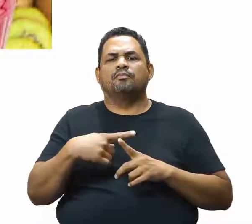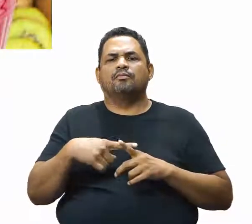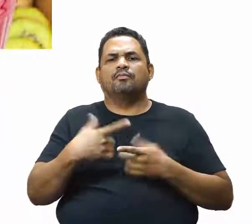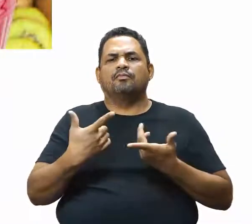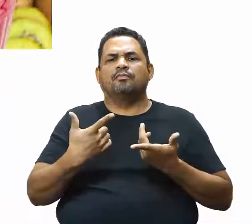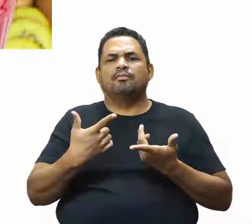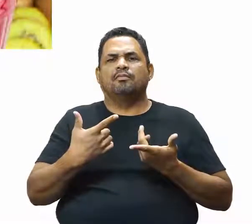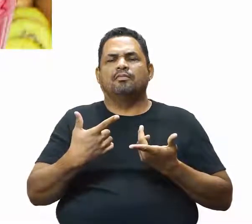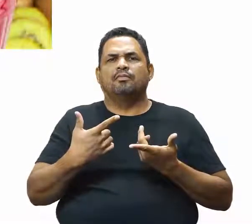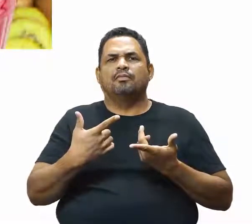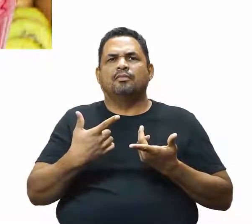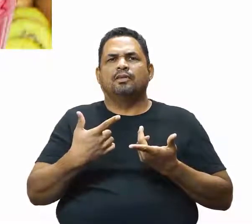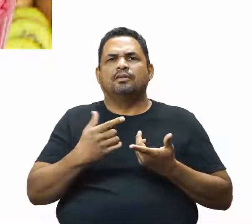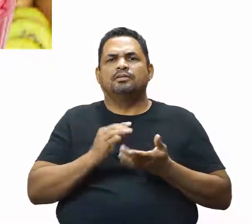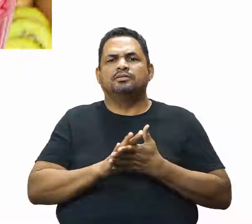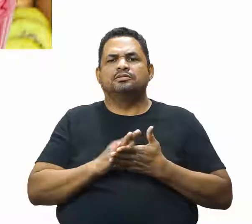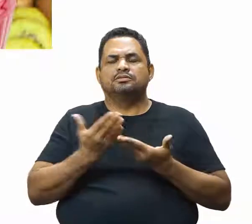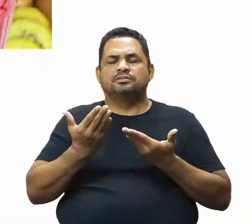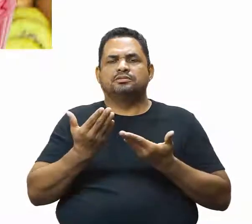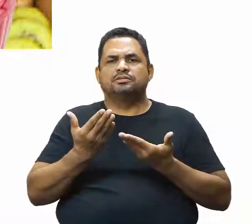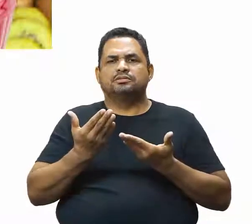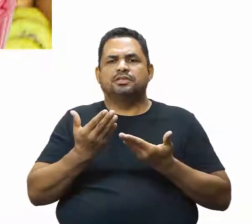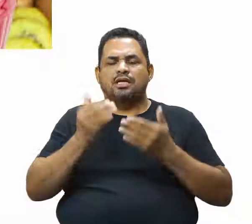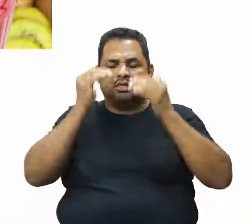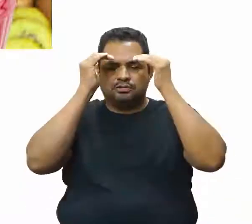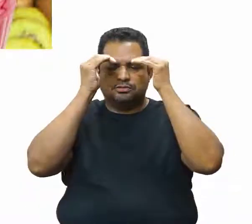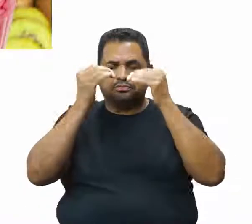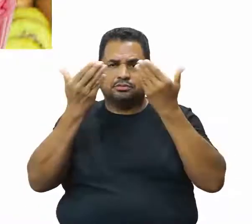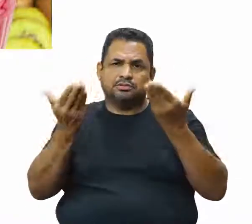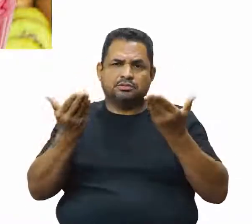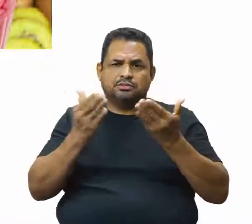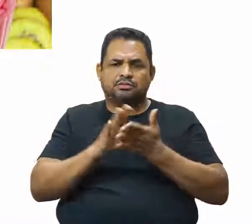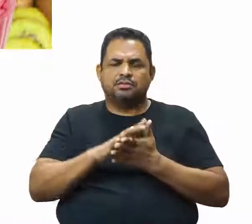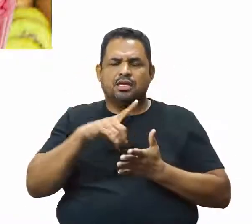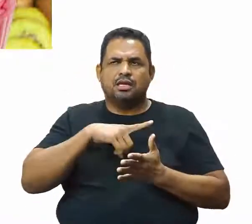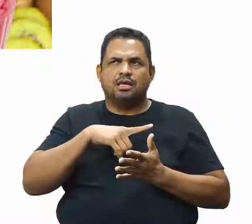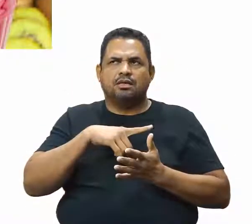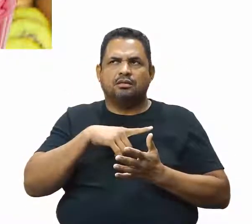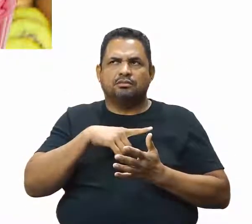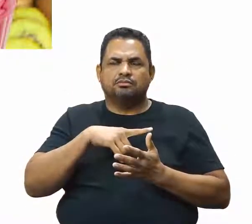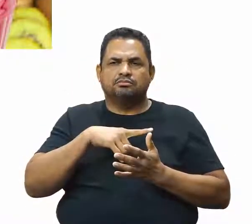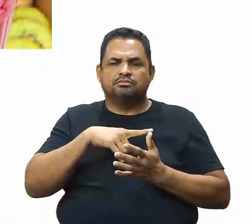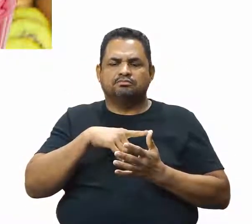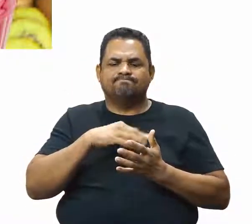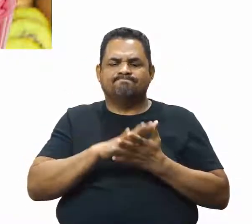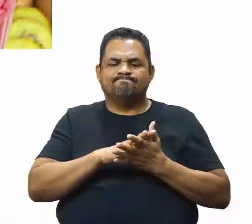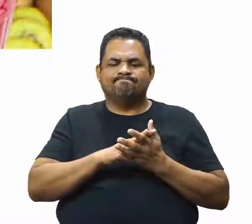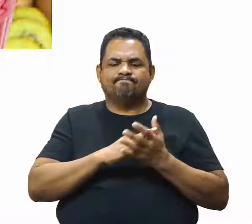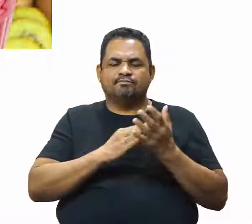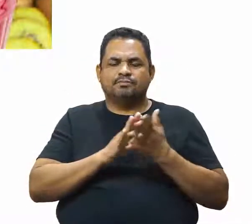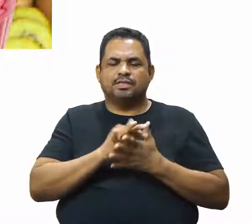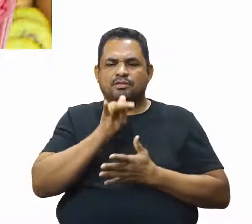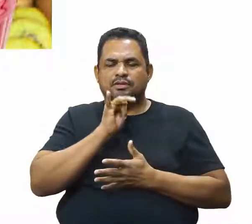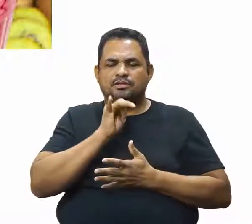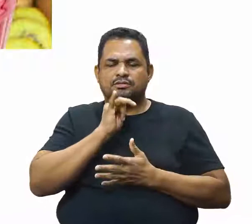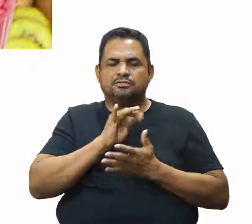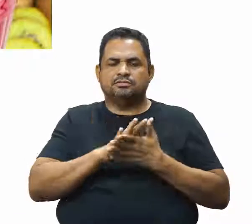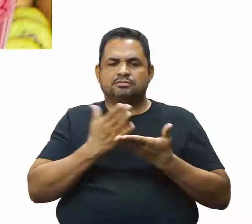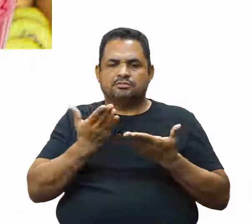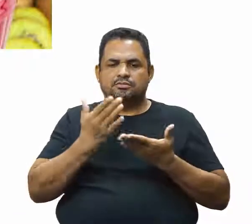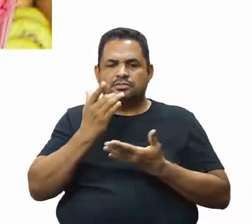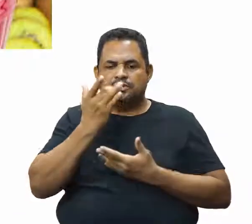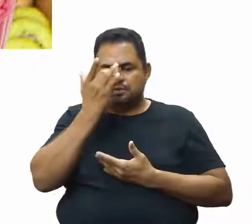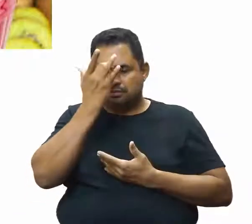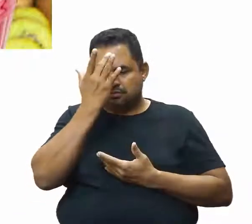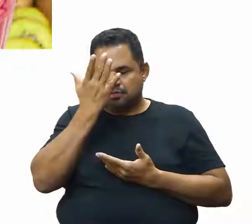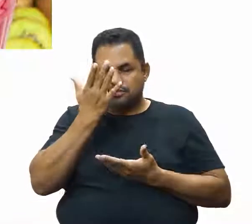levar em consideração, gente, é muito importante. Tem abacaxi, eu vou dar o exemplo de abacaxi porque isso fica mais nítido para quem